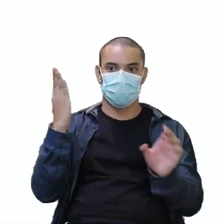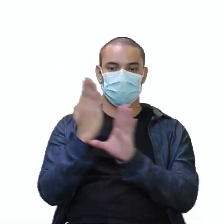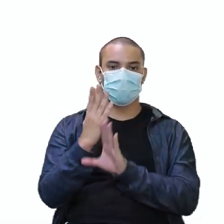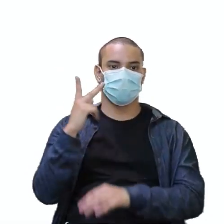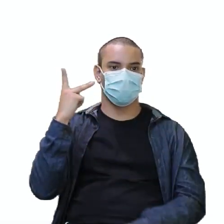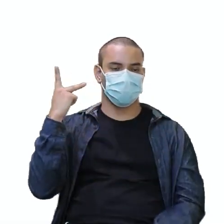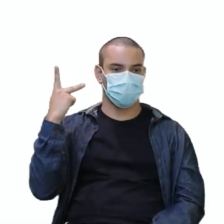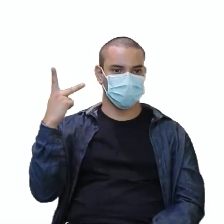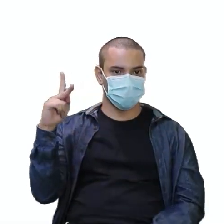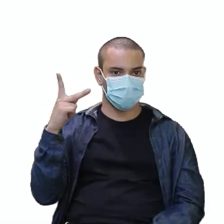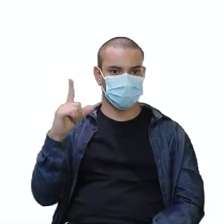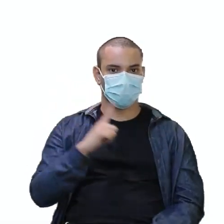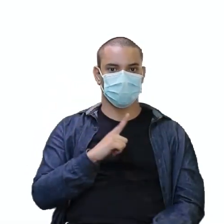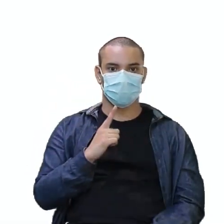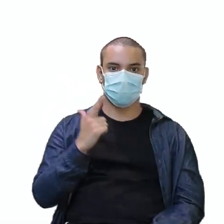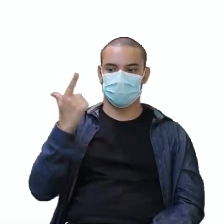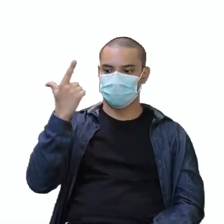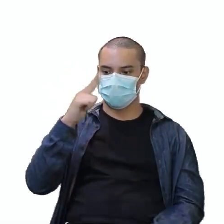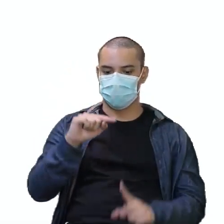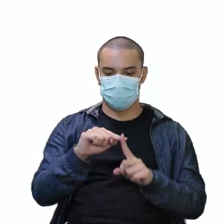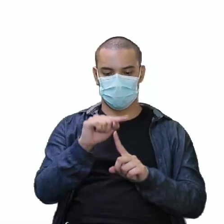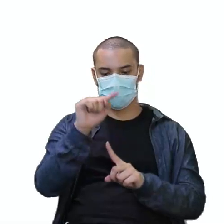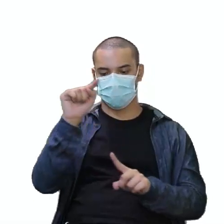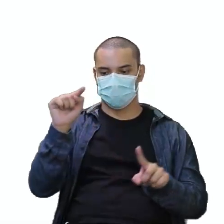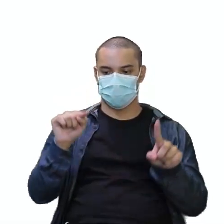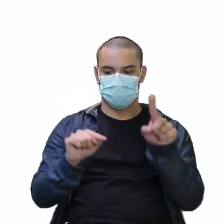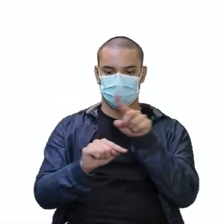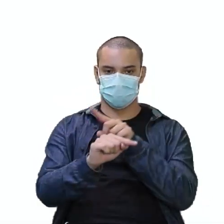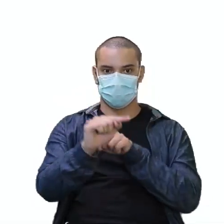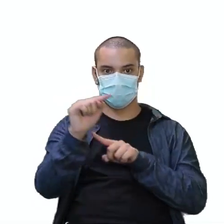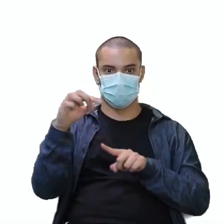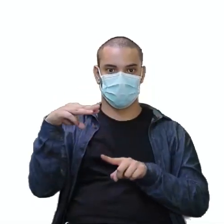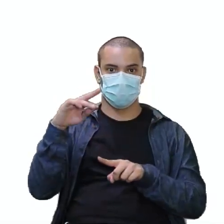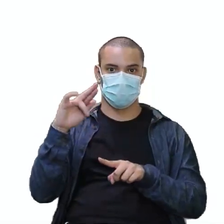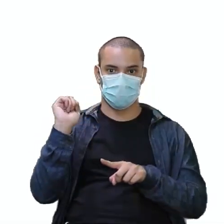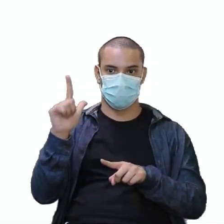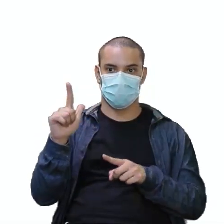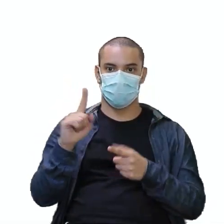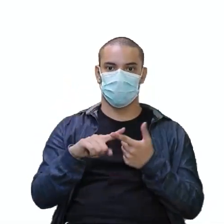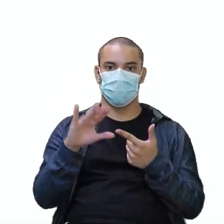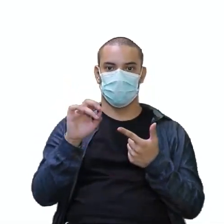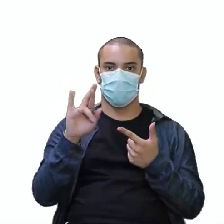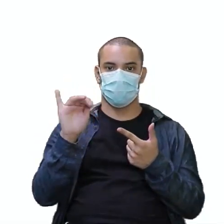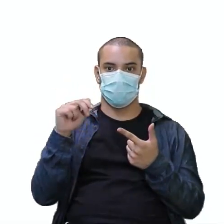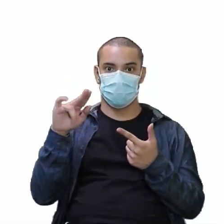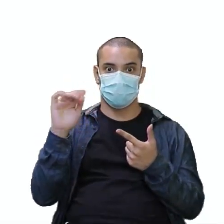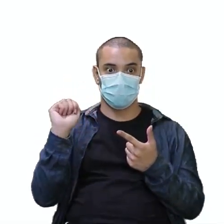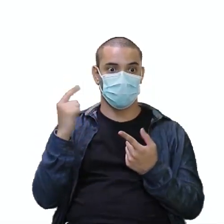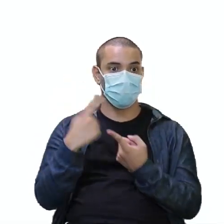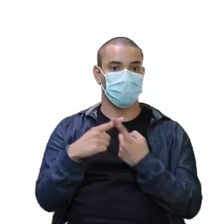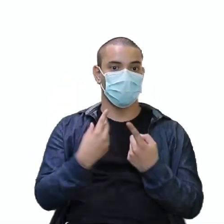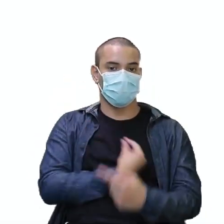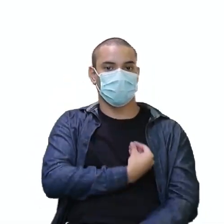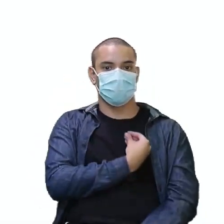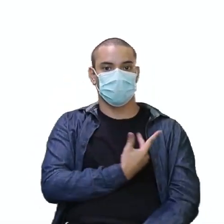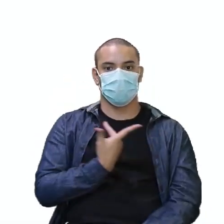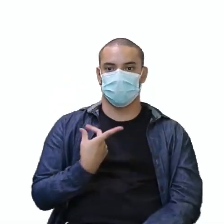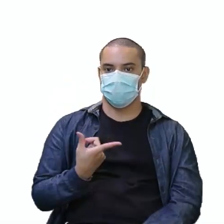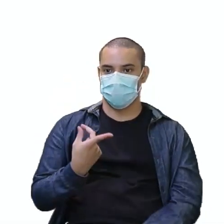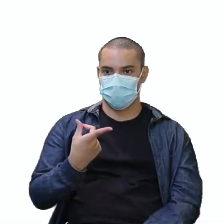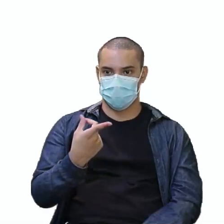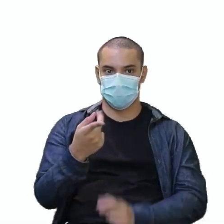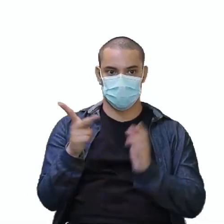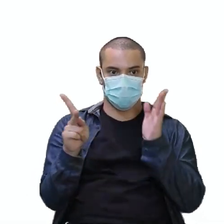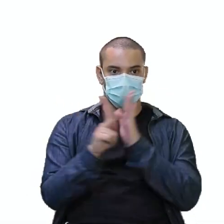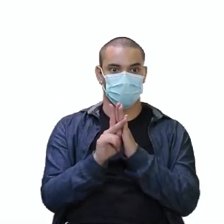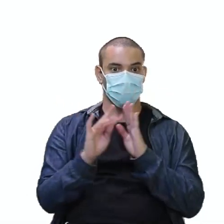através deste que se renova a matéria, quer mineral, quer orgânica, de modo a que esta exista